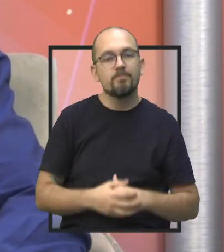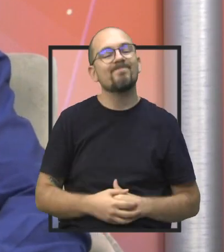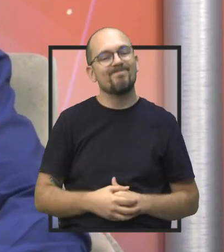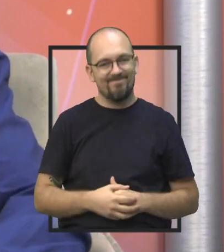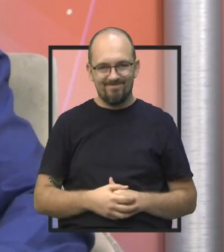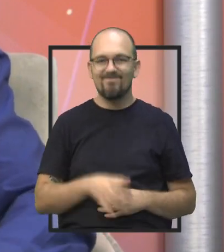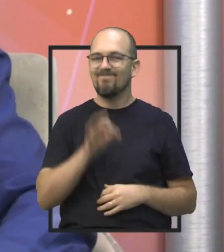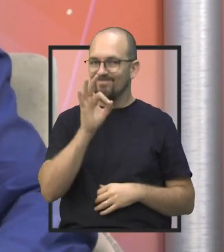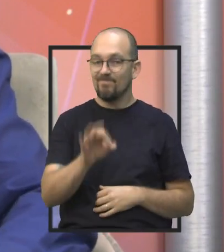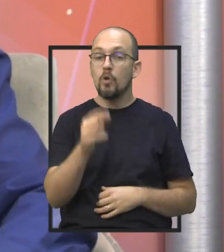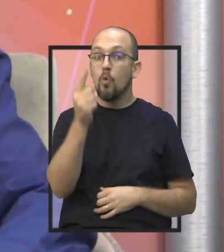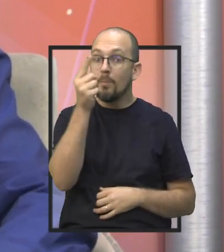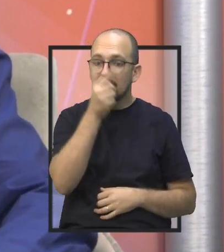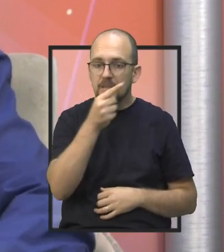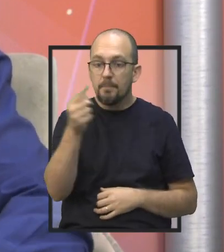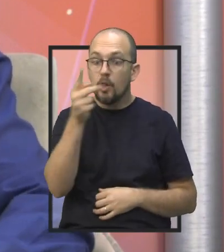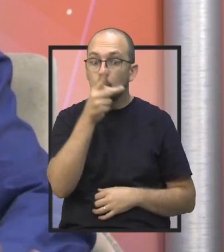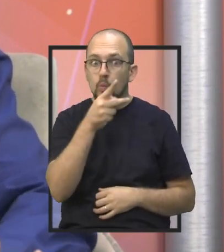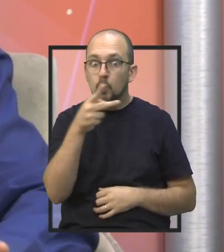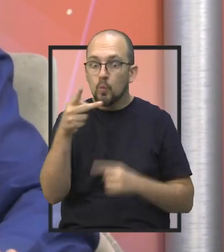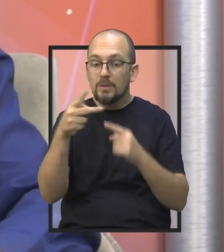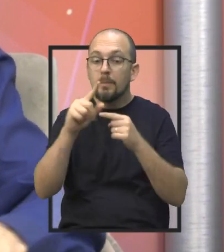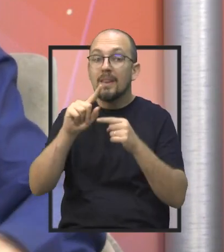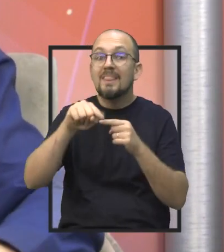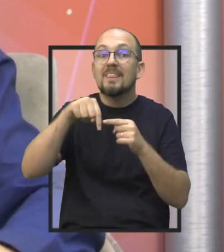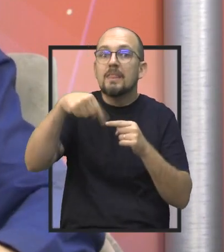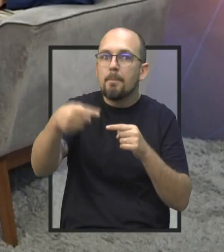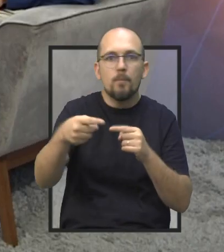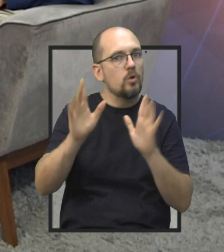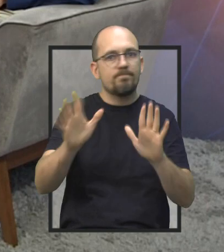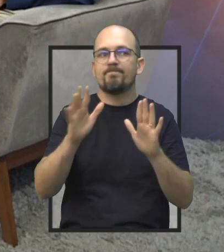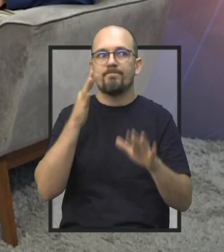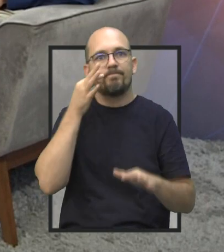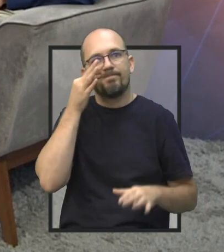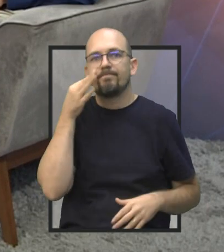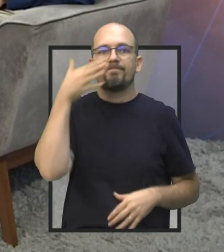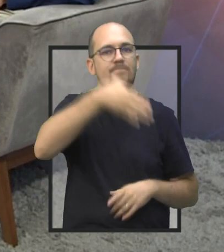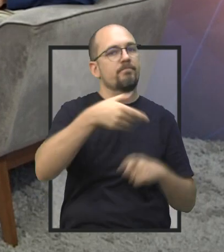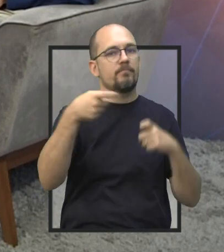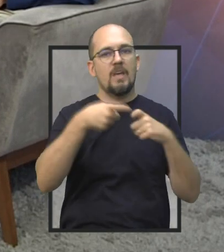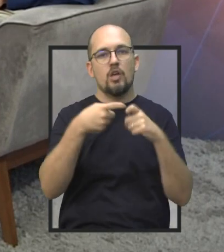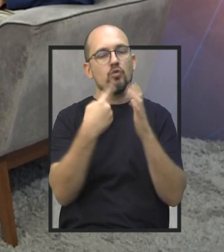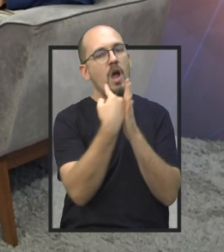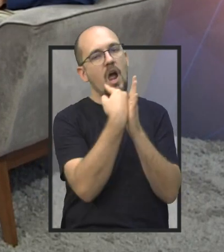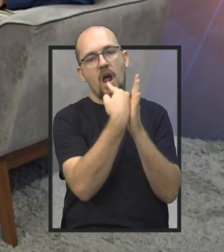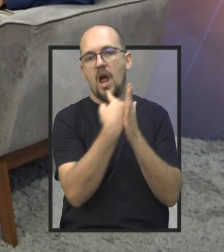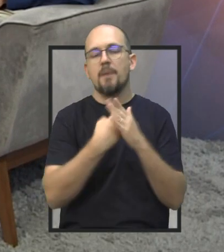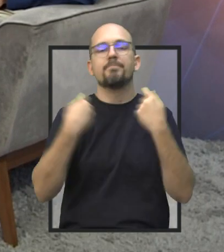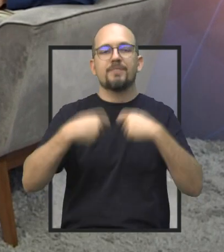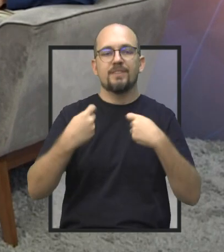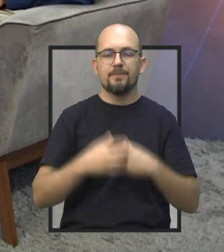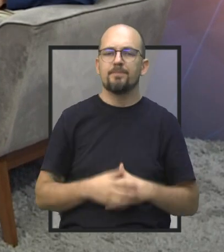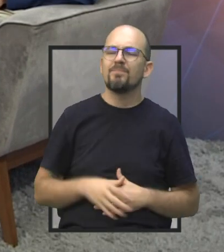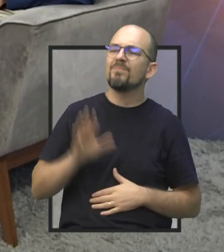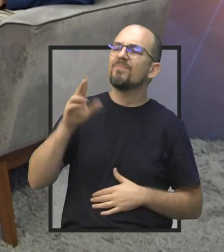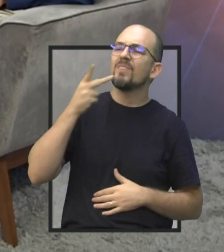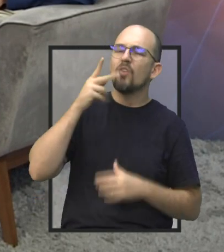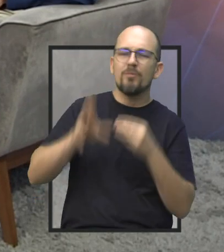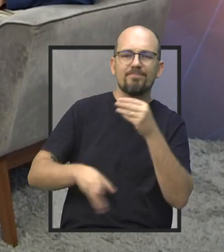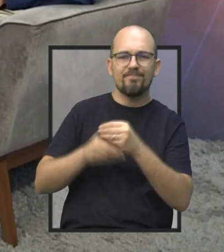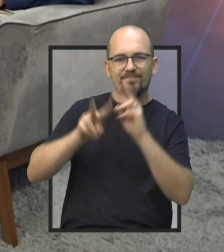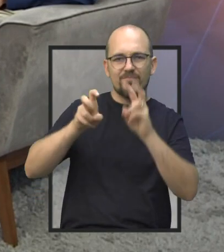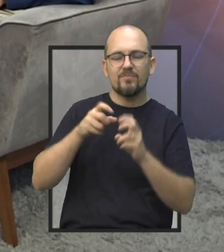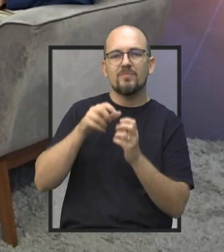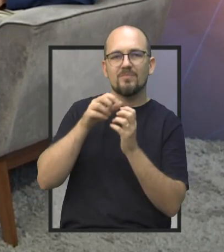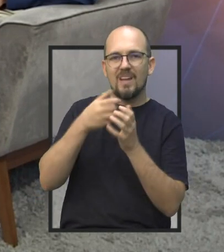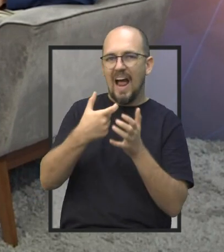2 semanas, precisa ser avaliada por algum profissional qualificado. Ainda nessa questão da prótese dentária, muitas pessoas